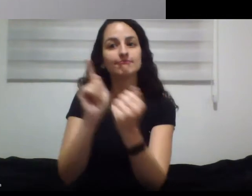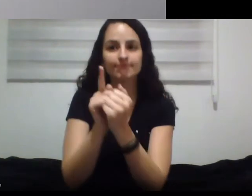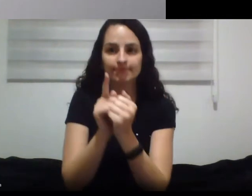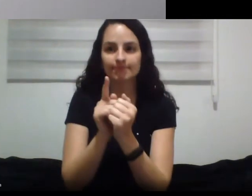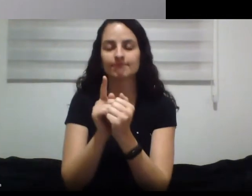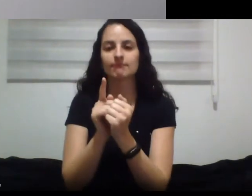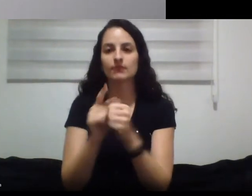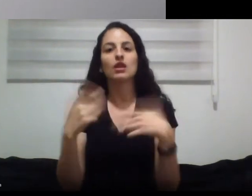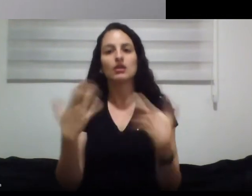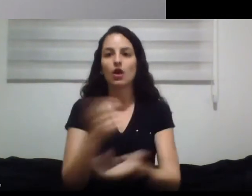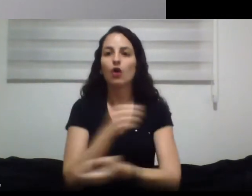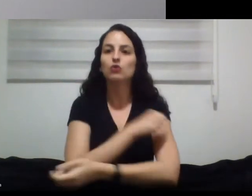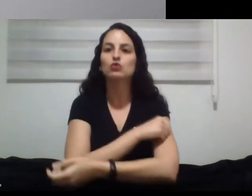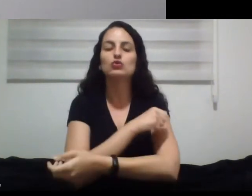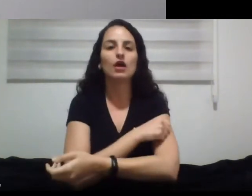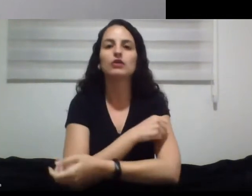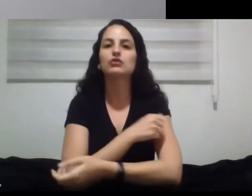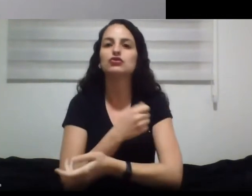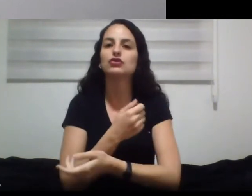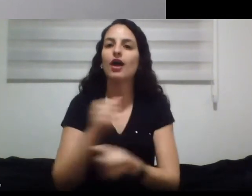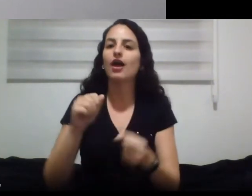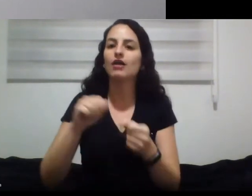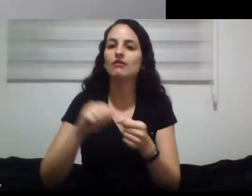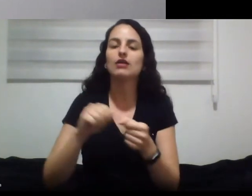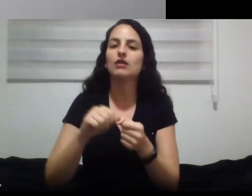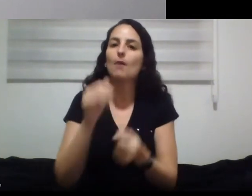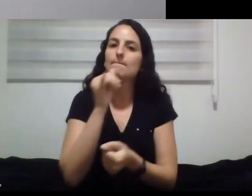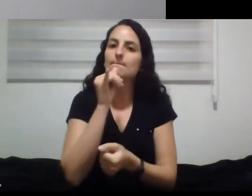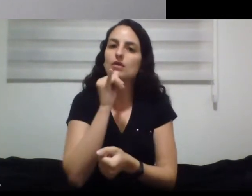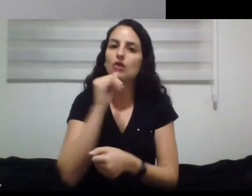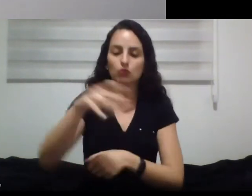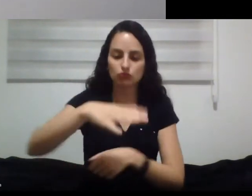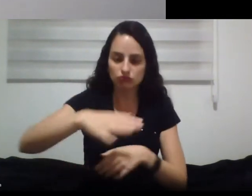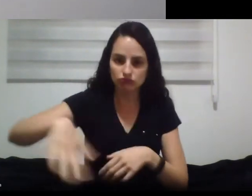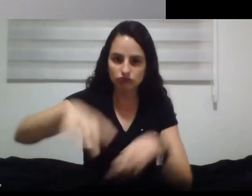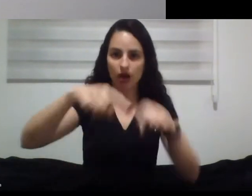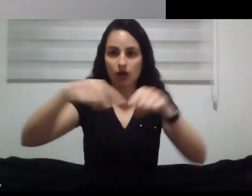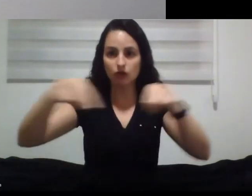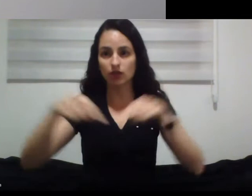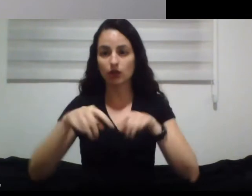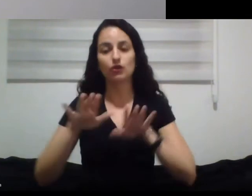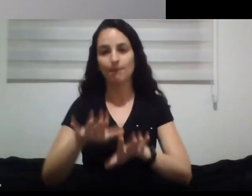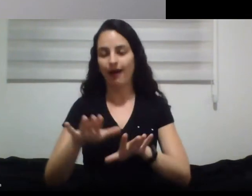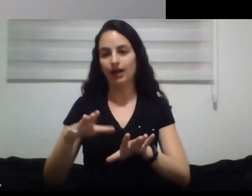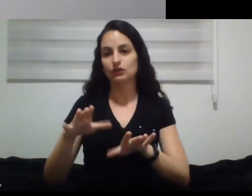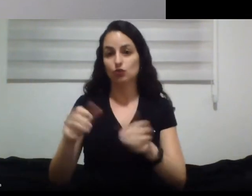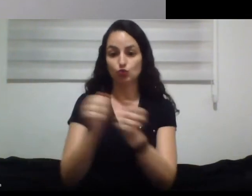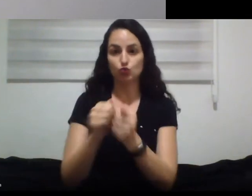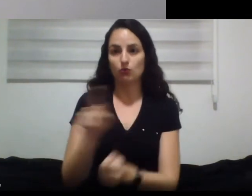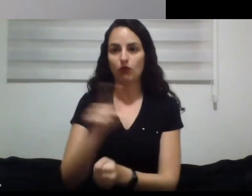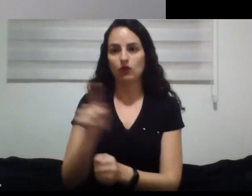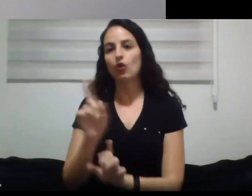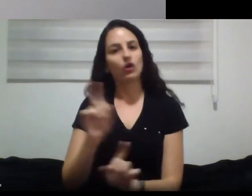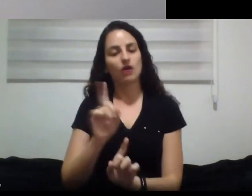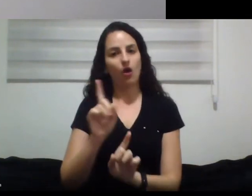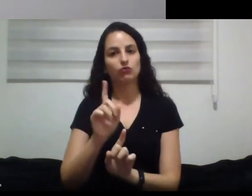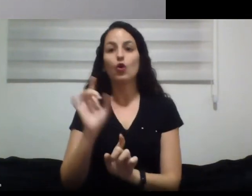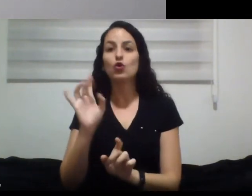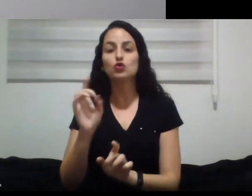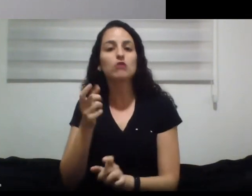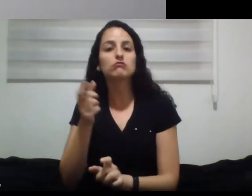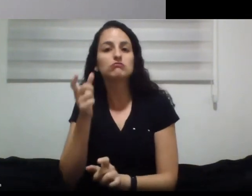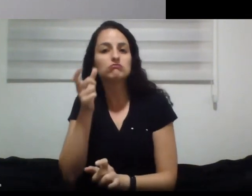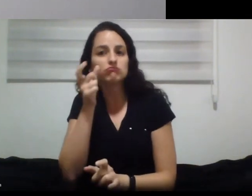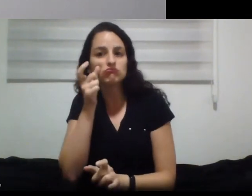ensino, tá? A gente vai, então, item por item, né, passando a vocês esses itens, e aí a gente fica